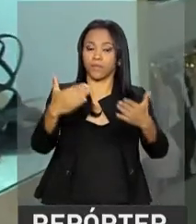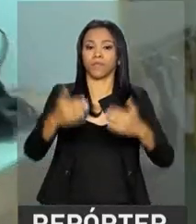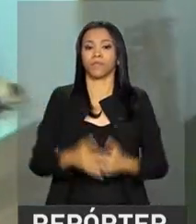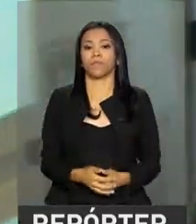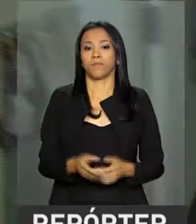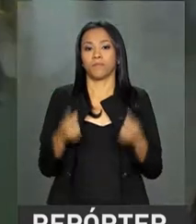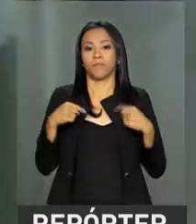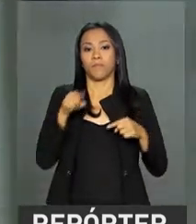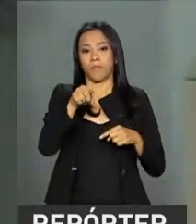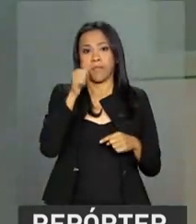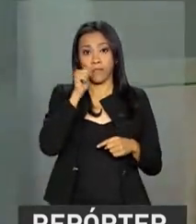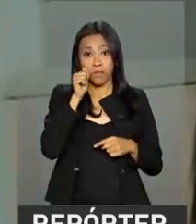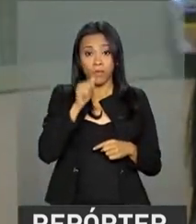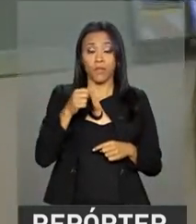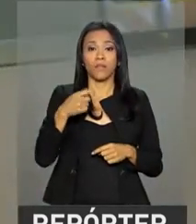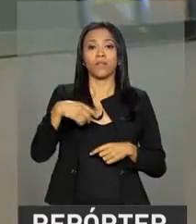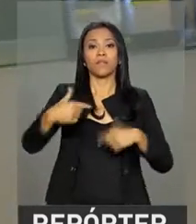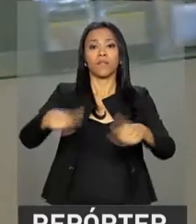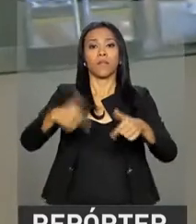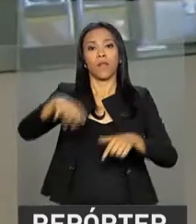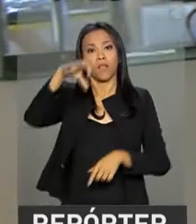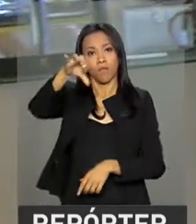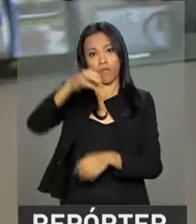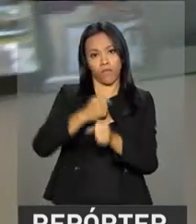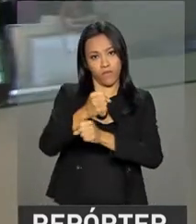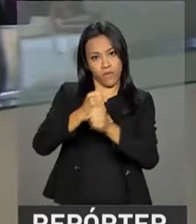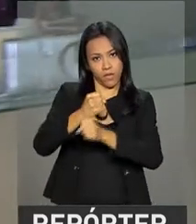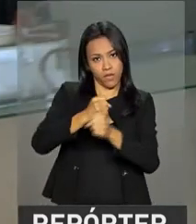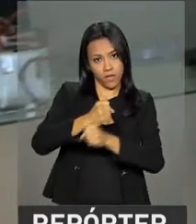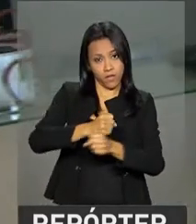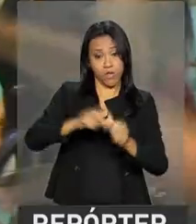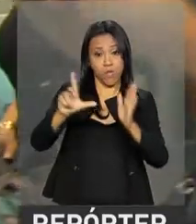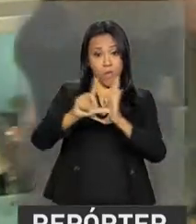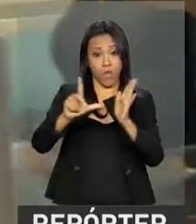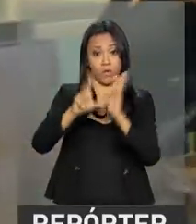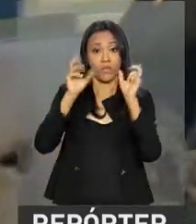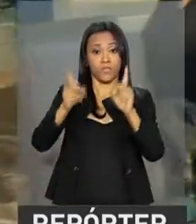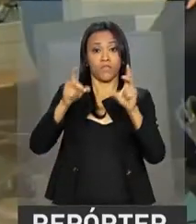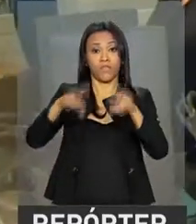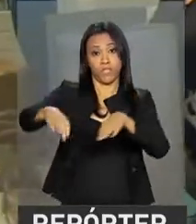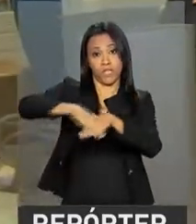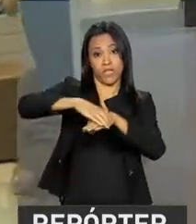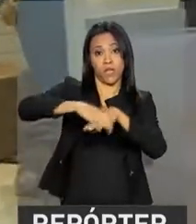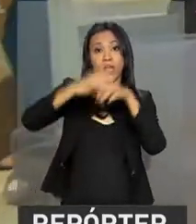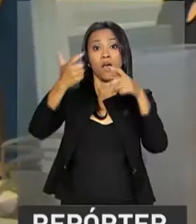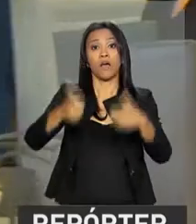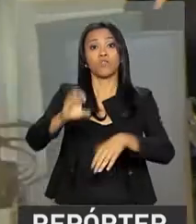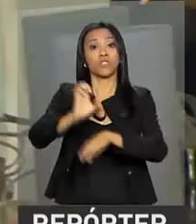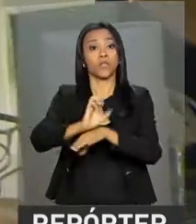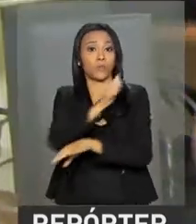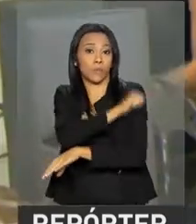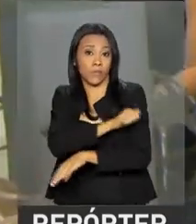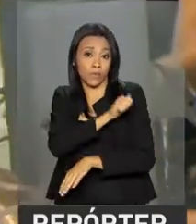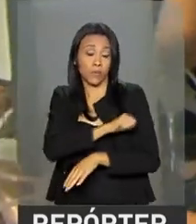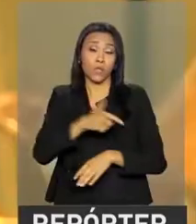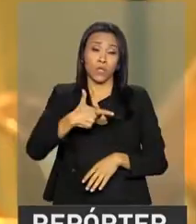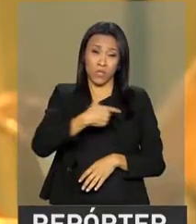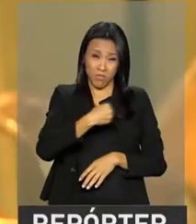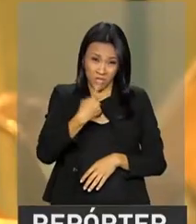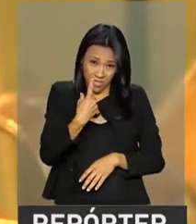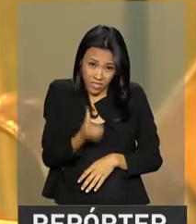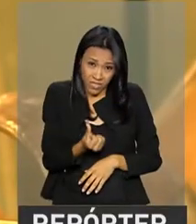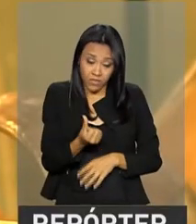Marina Alva trabalha há 9 anos nesta loja de calçados, no Rio de Janeiro. Ela conta que, embora 2016 tenha sido um